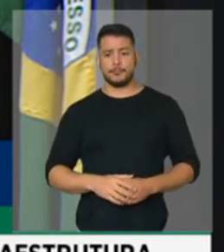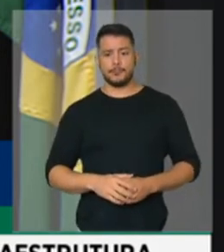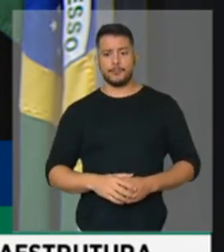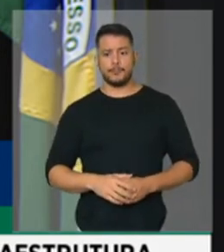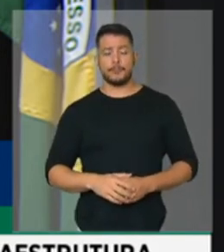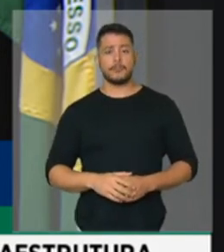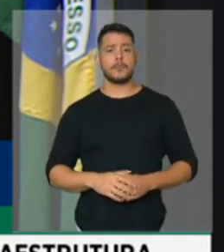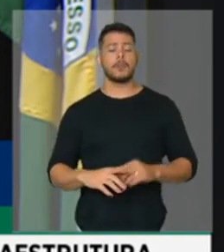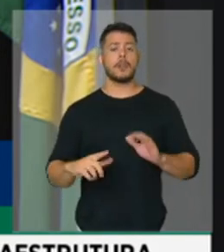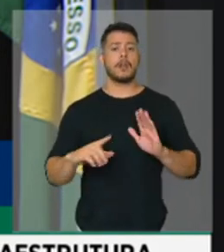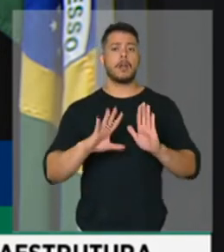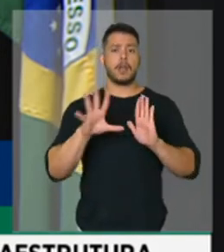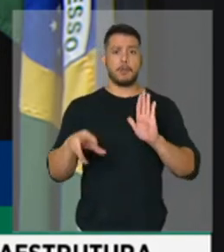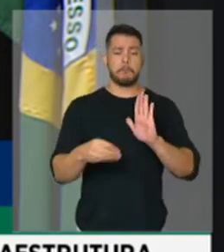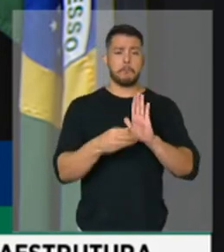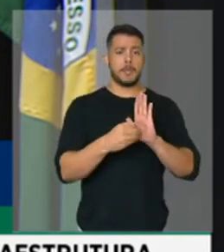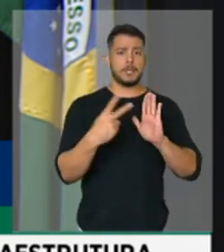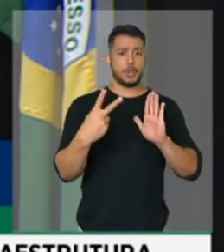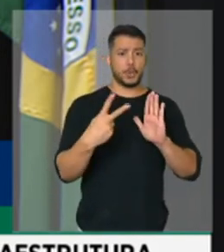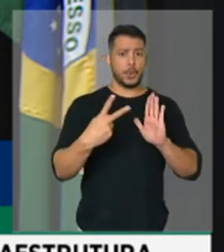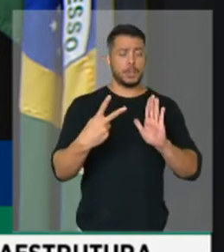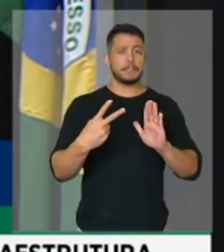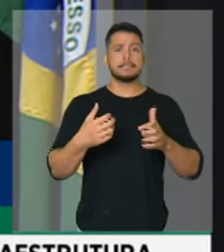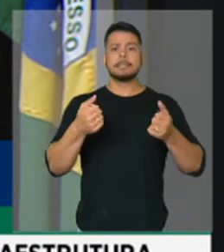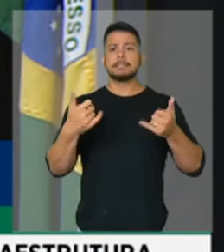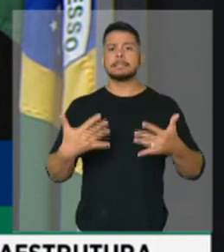número 2 propõe que seja